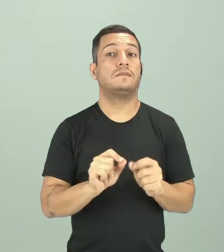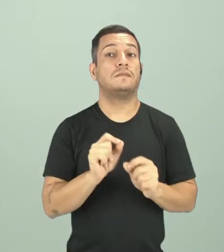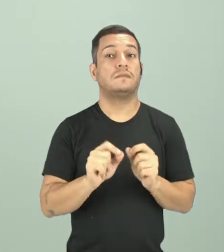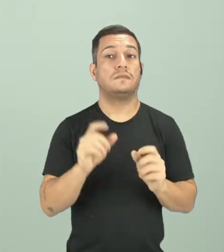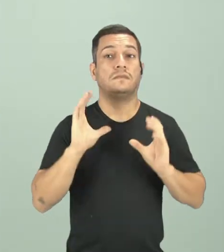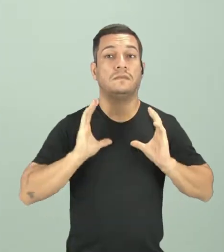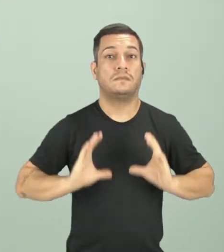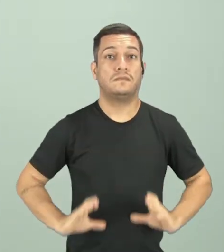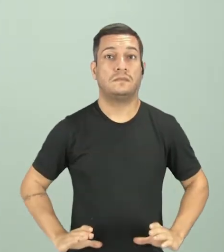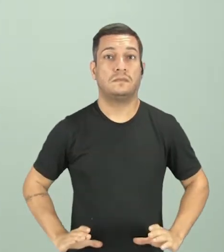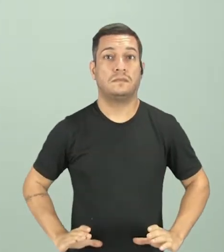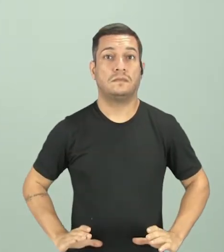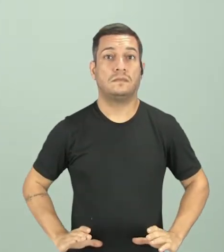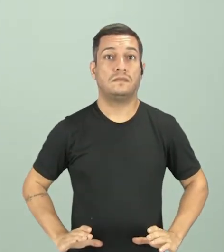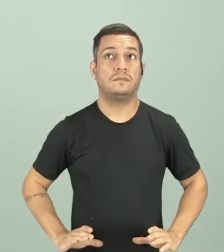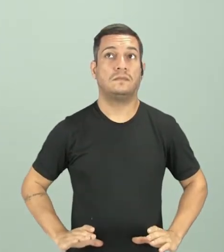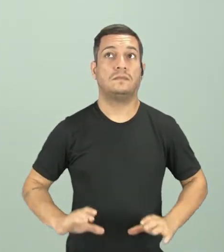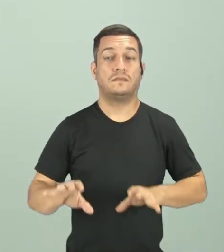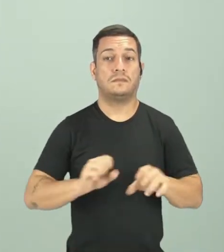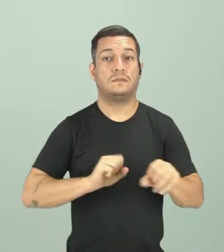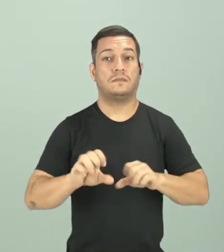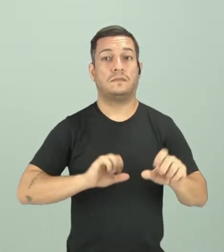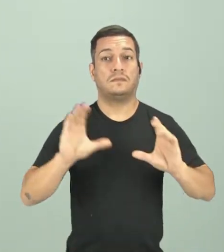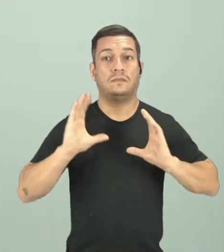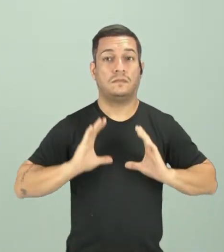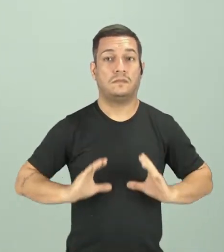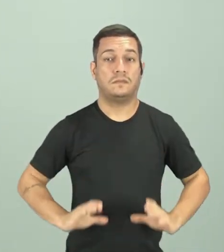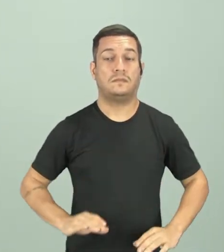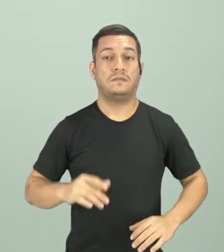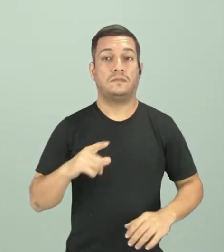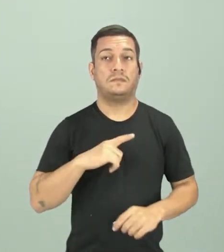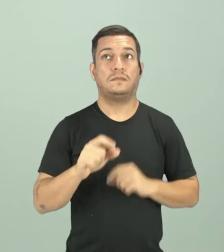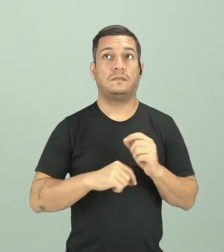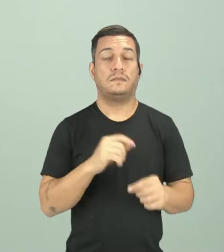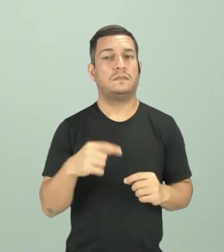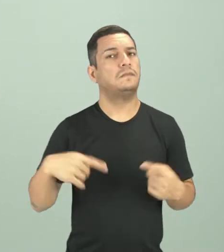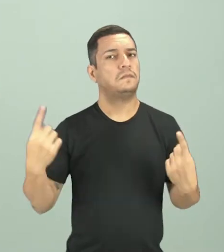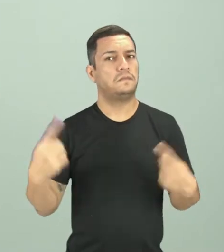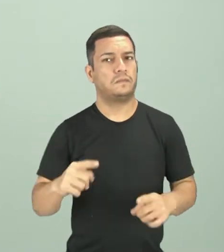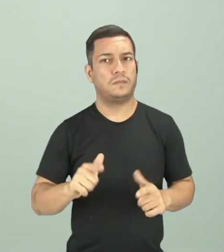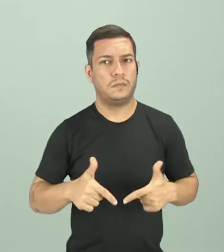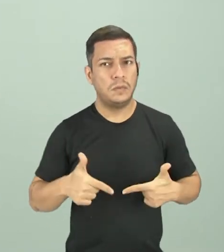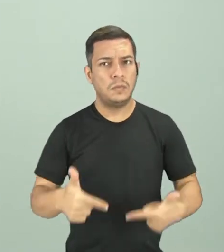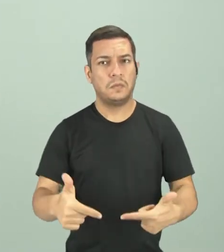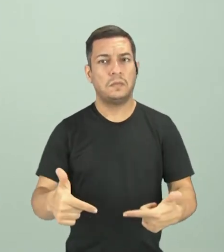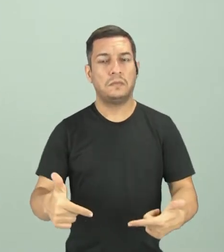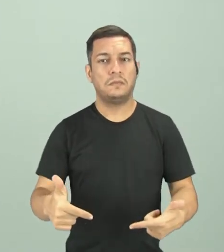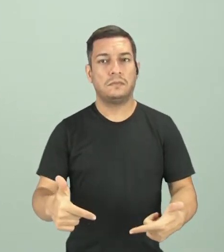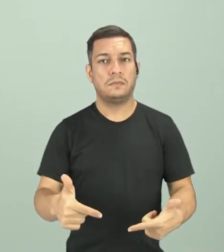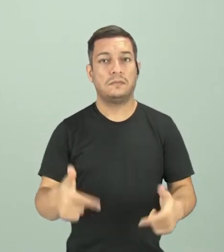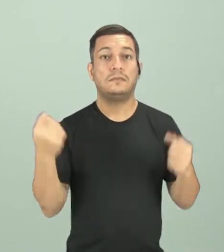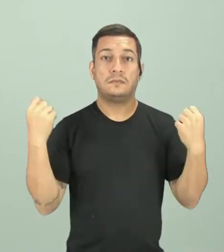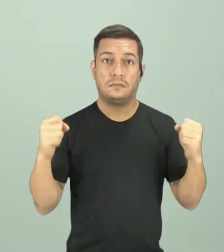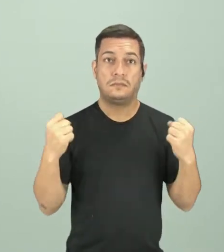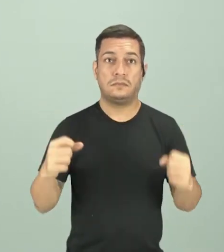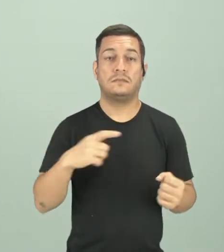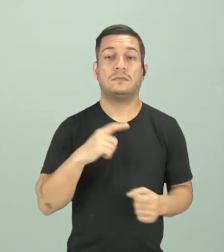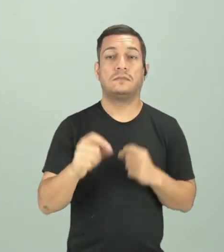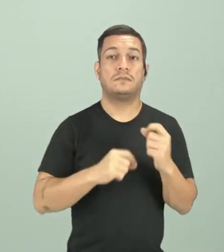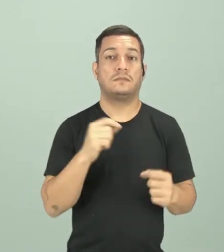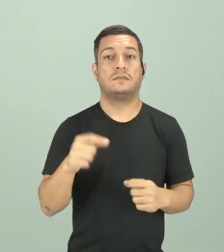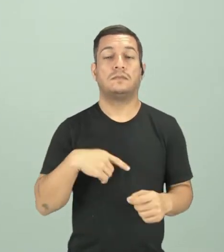cidadãos, para formação de cidadãos que estivessem prontos para o combate, para a luta. A educação física tinha um